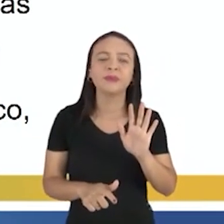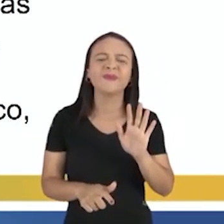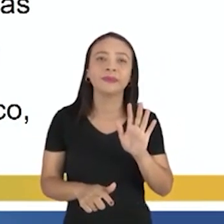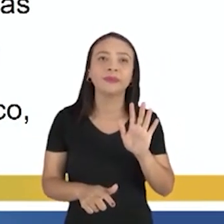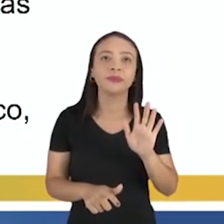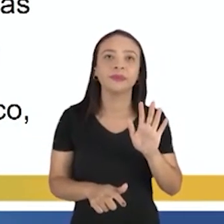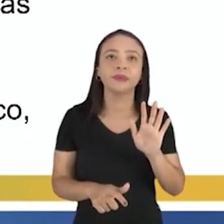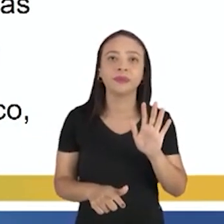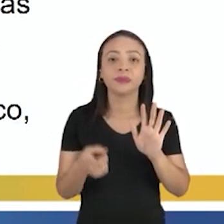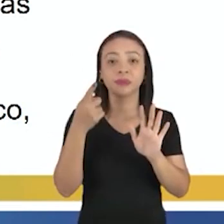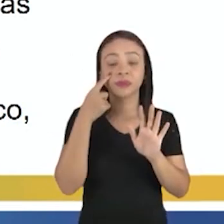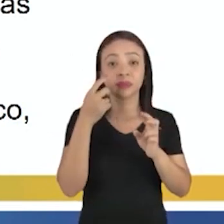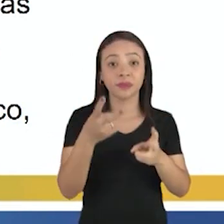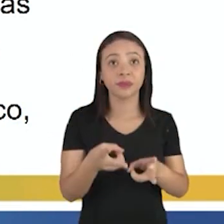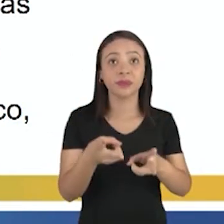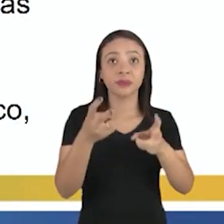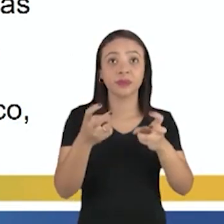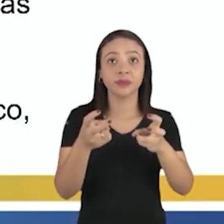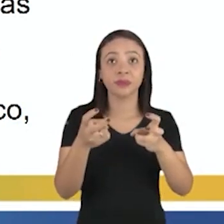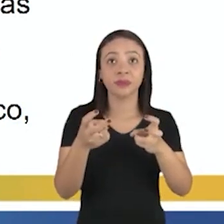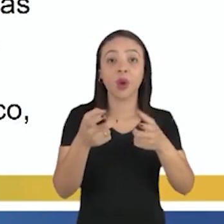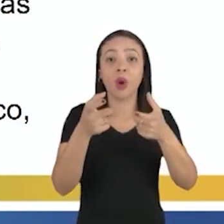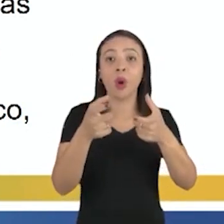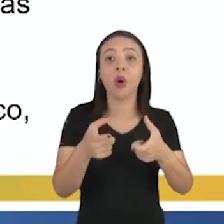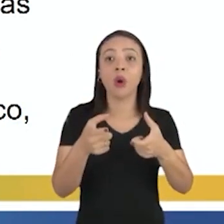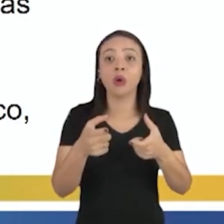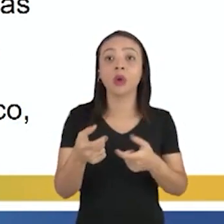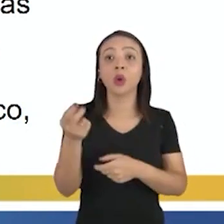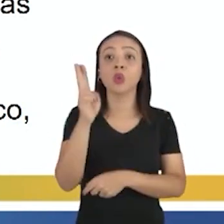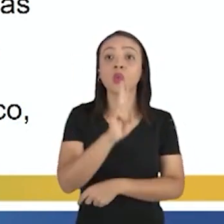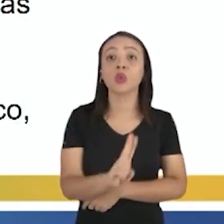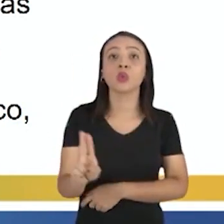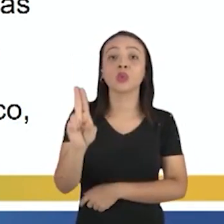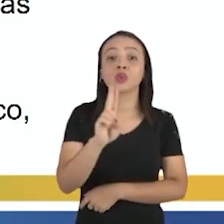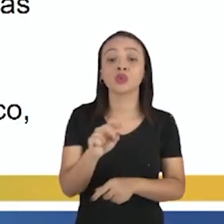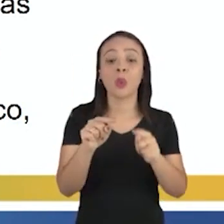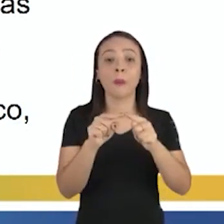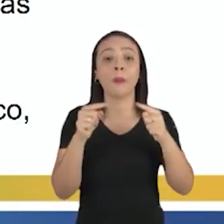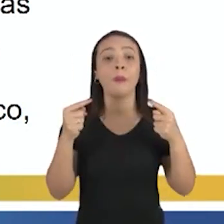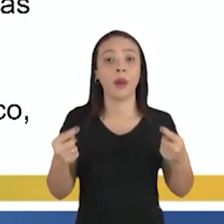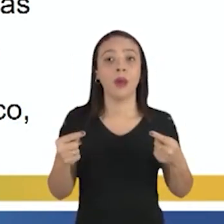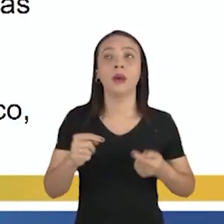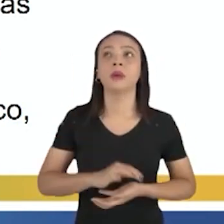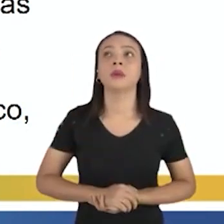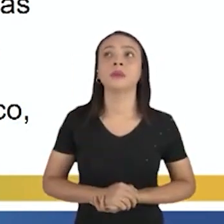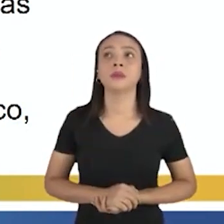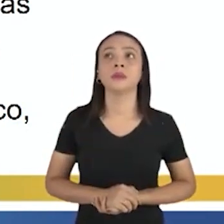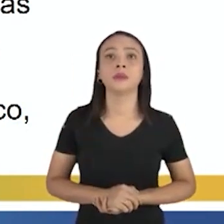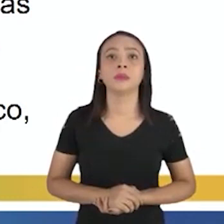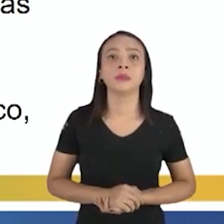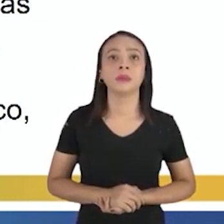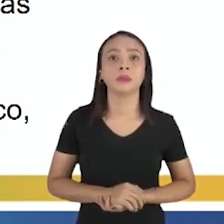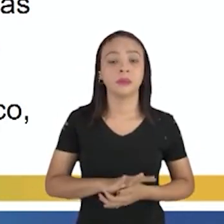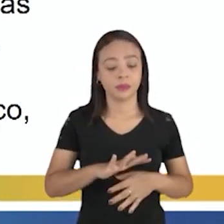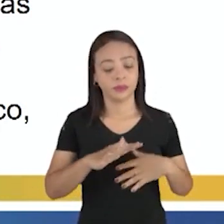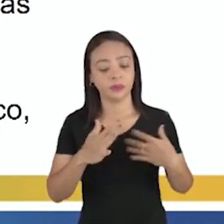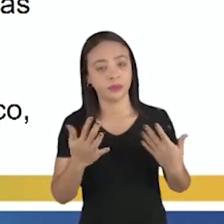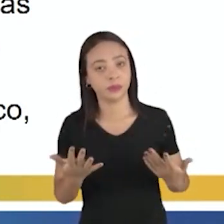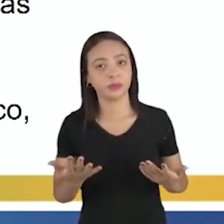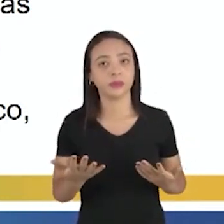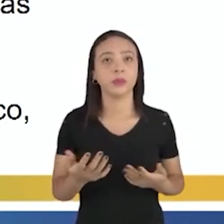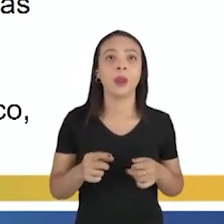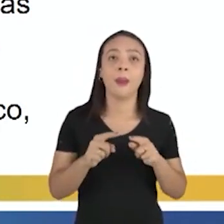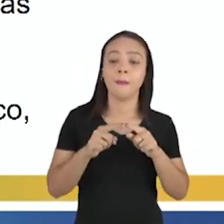e vamos identificar onde ela utilizou esse mas, ok? Vamos lá, aos